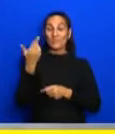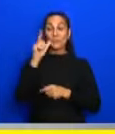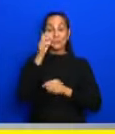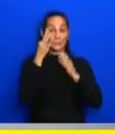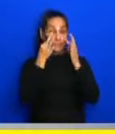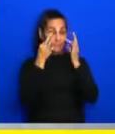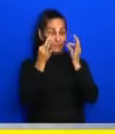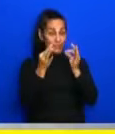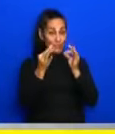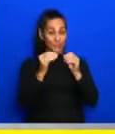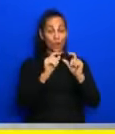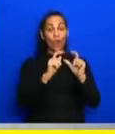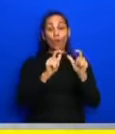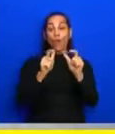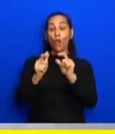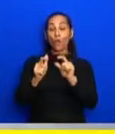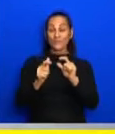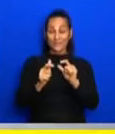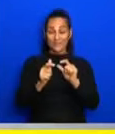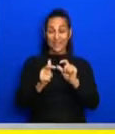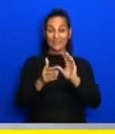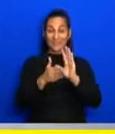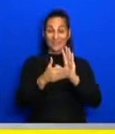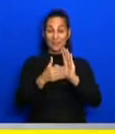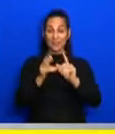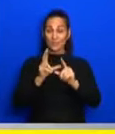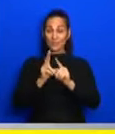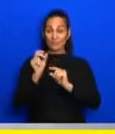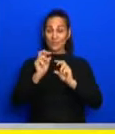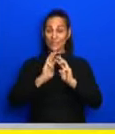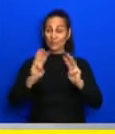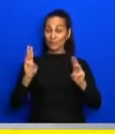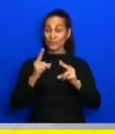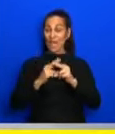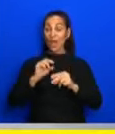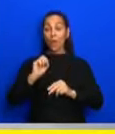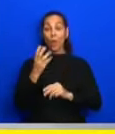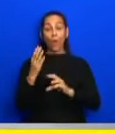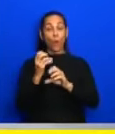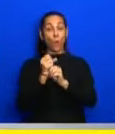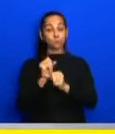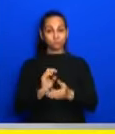apuração, fique atento à página da Caixa para saber de onde são as apostas premiadas ou se o